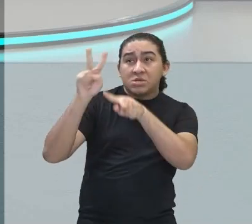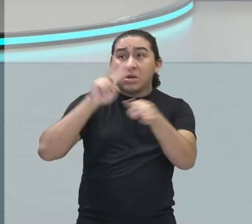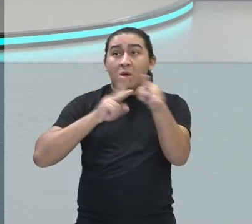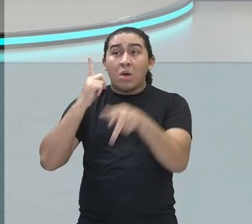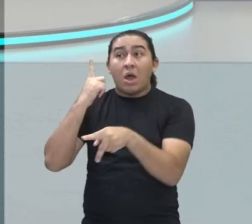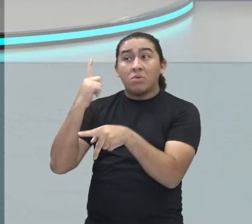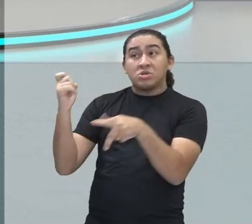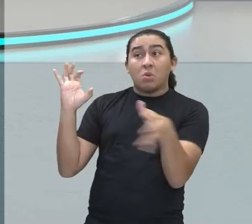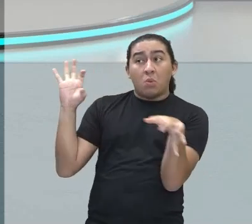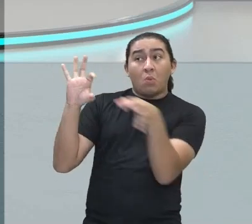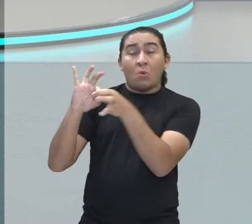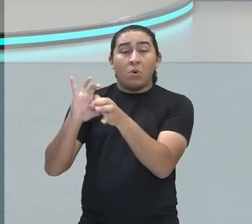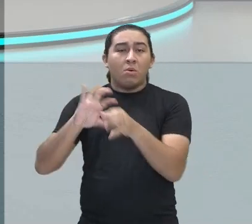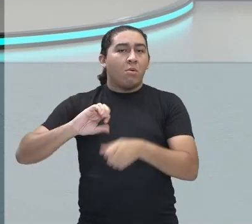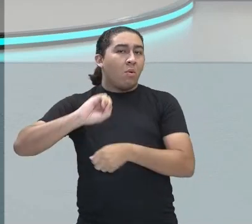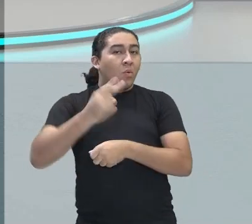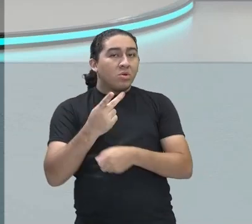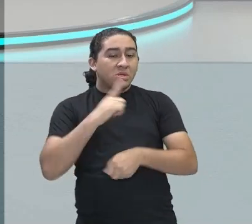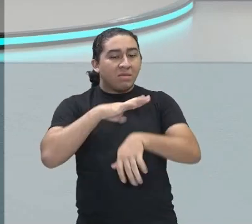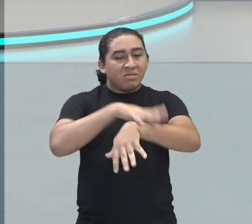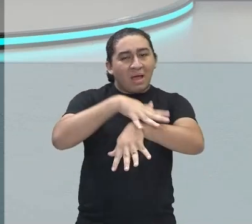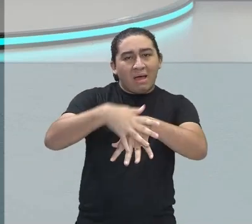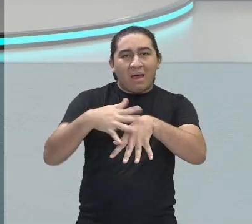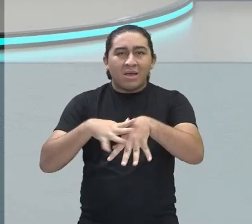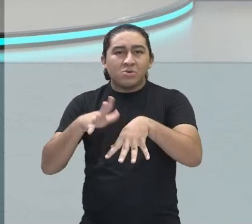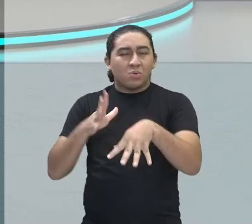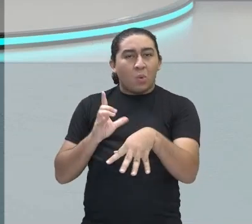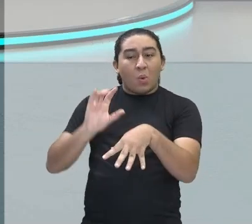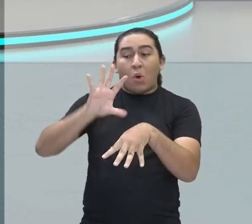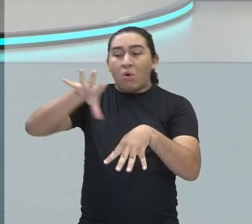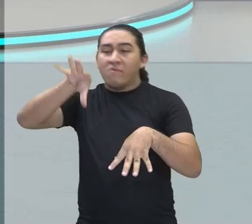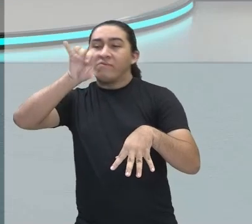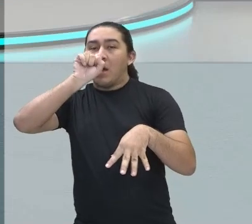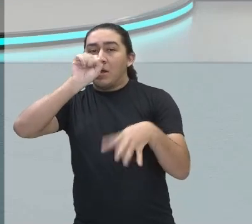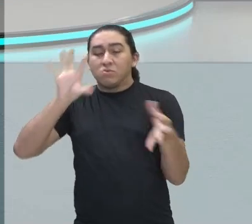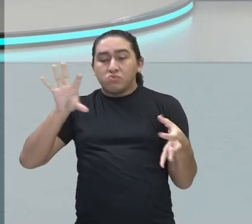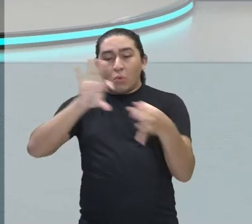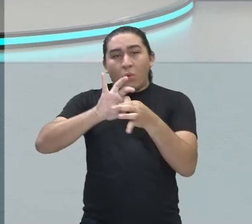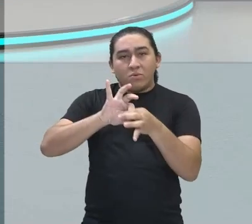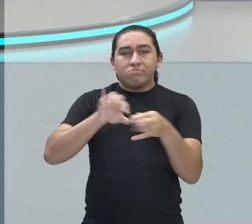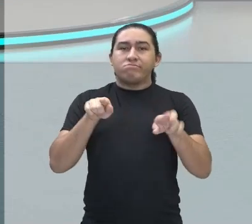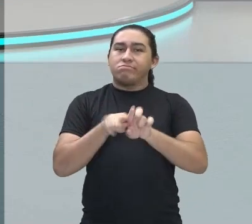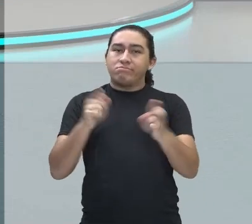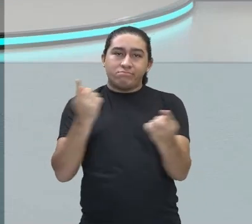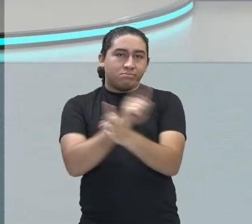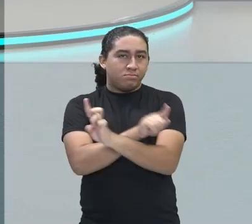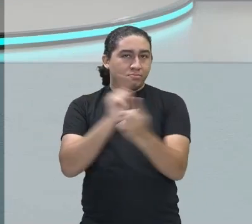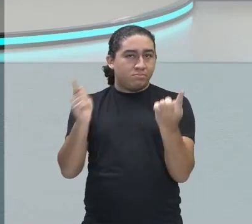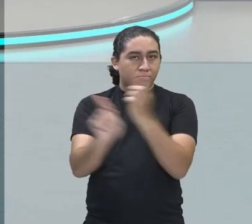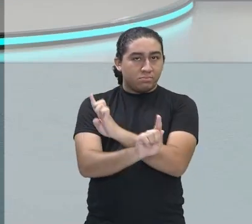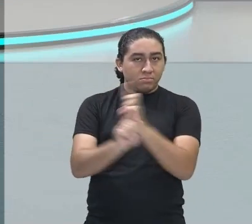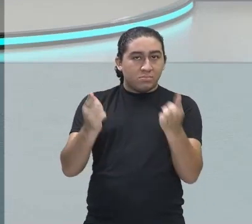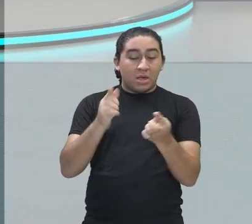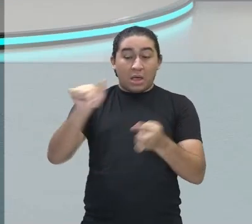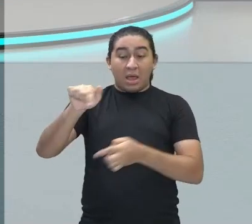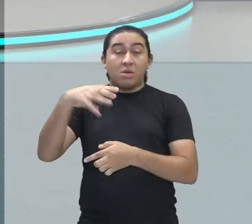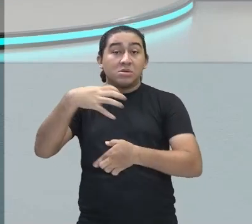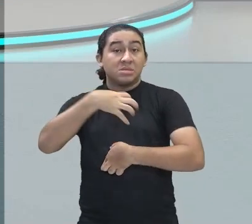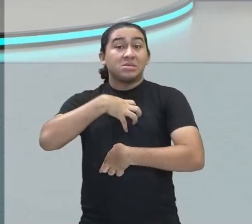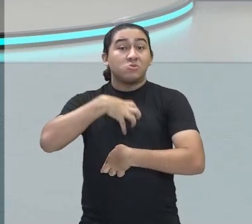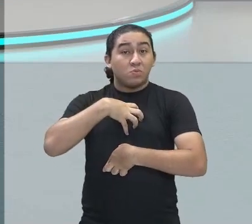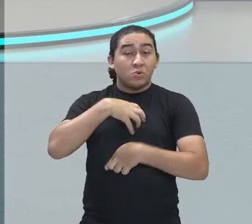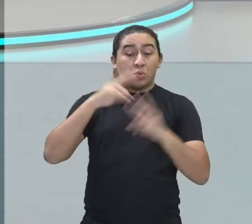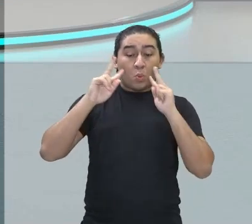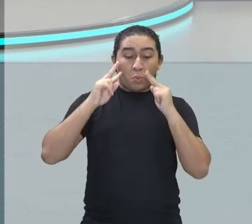audição, ora pode ser tato, olfato e vice-versa. Então, a sinestesia consiste